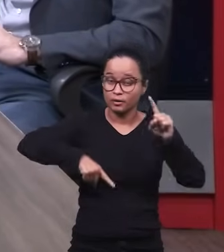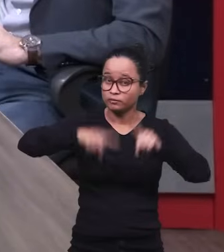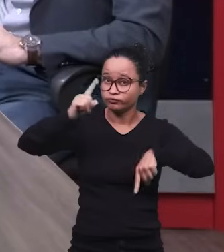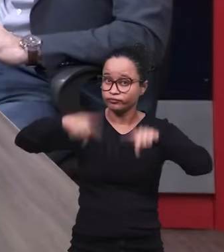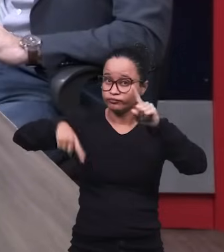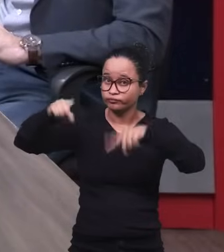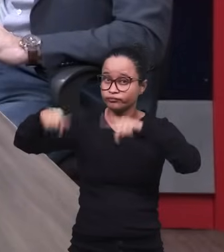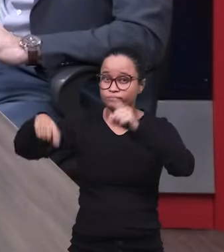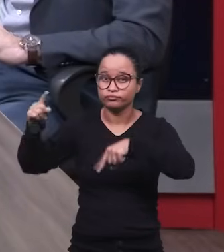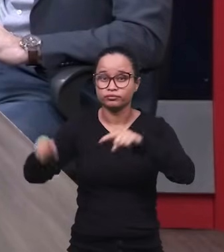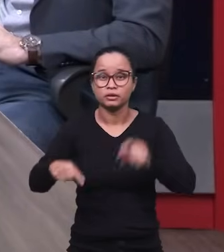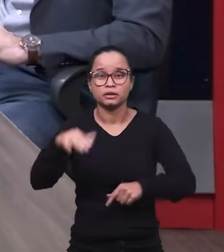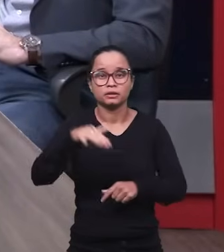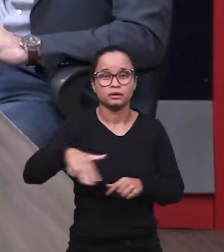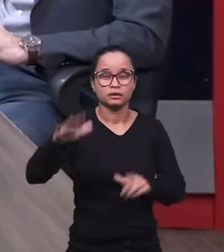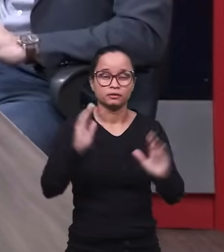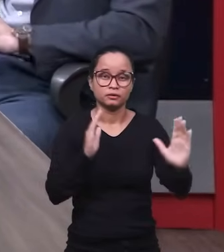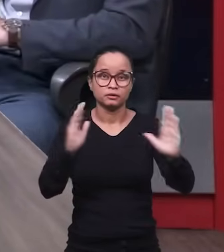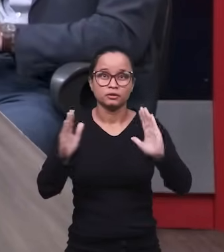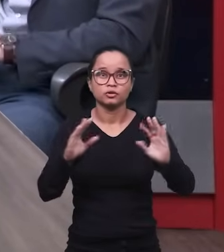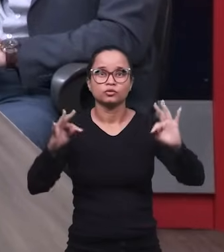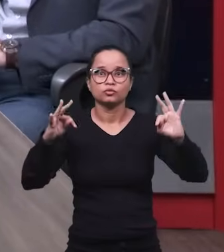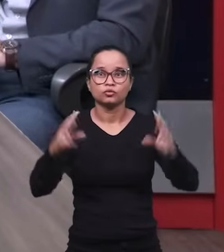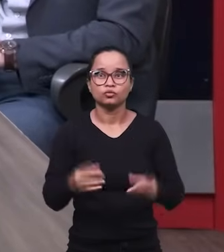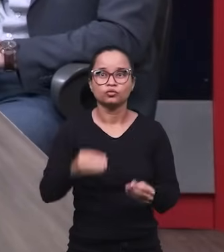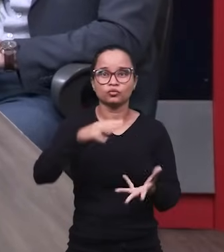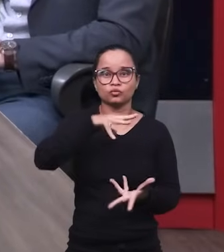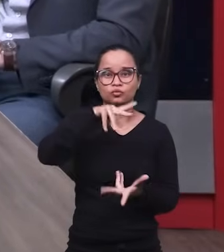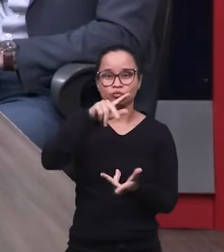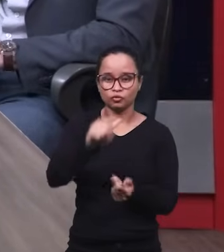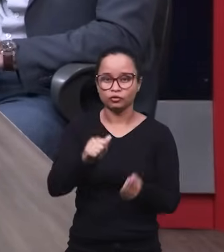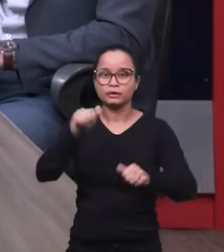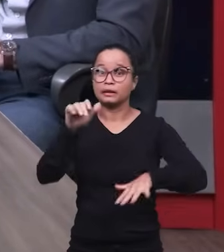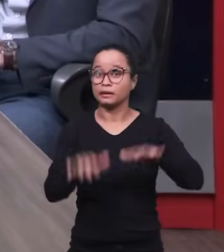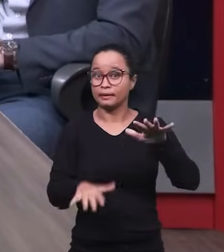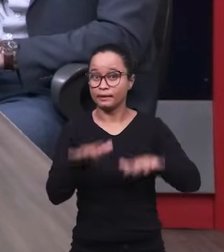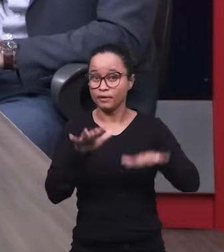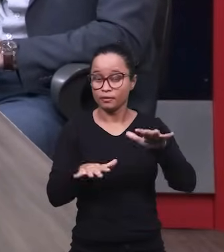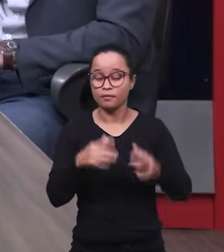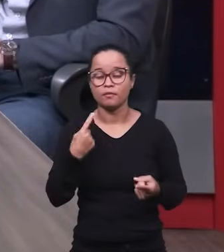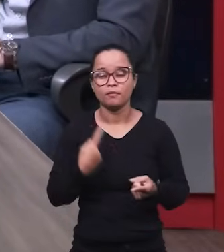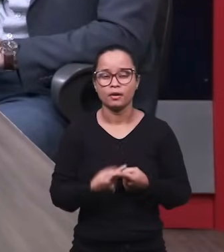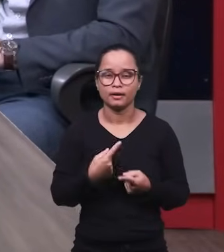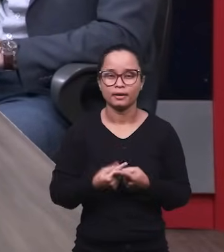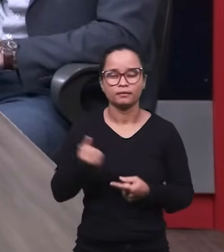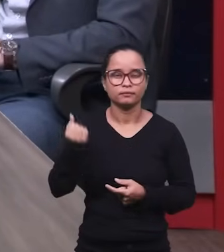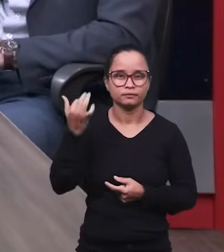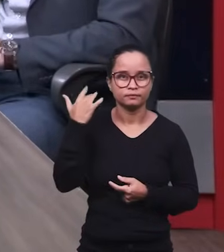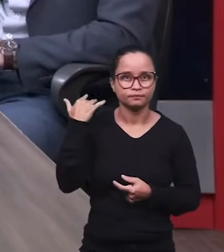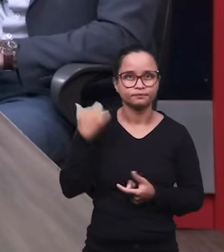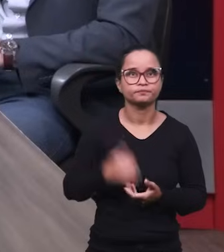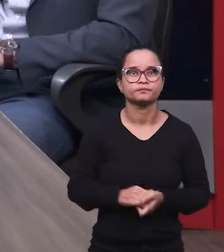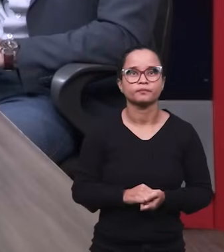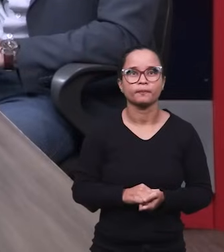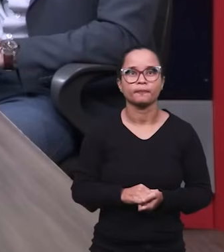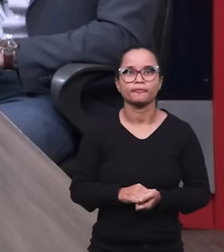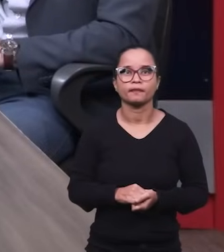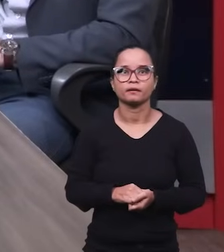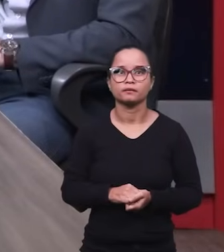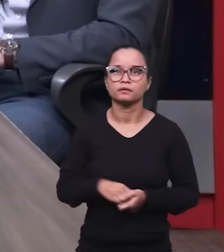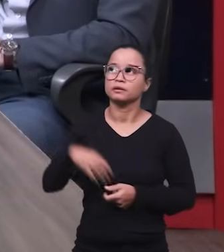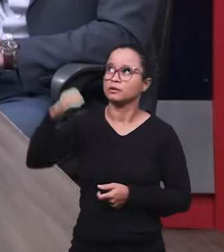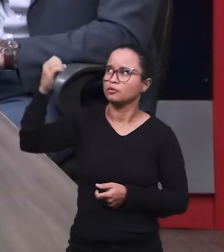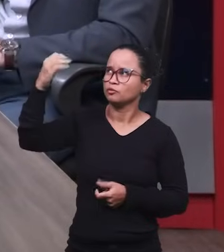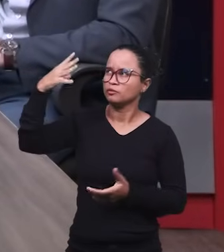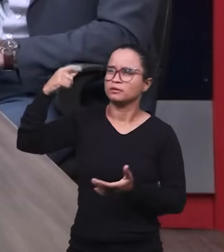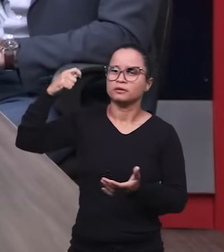E voltando a tudo nesse universo ser relativo. até pouco tempo atrás, considerava que a luz também